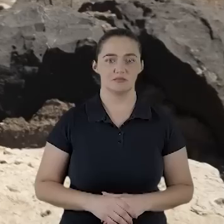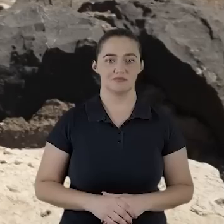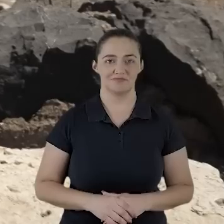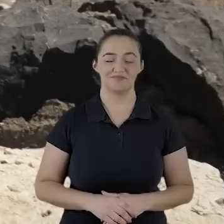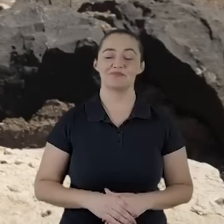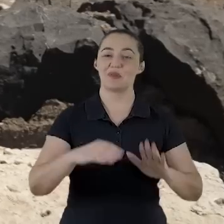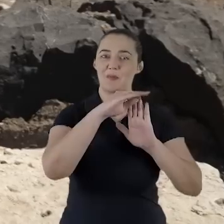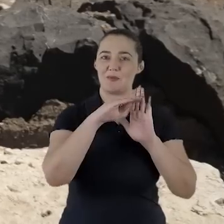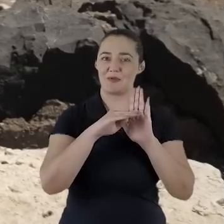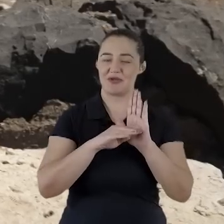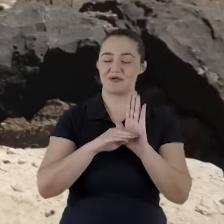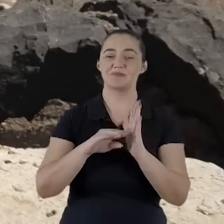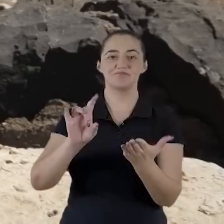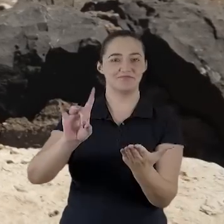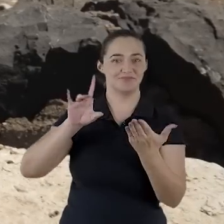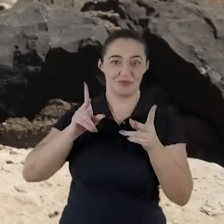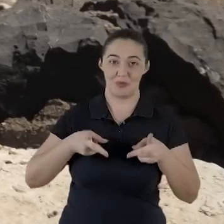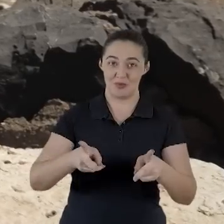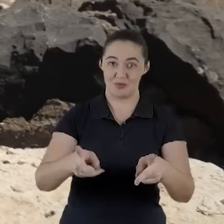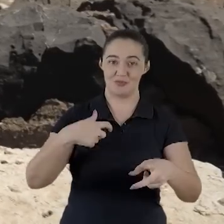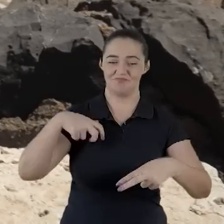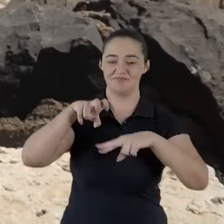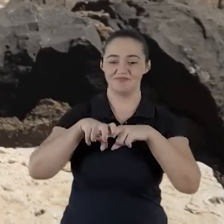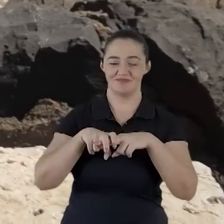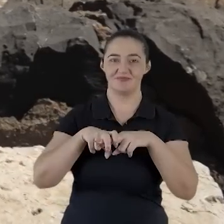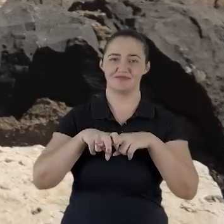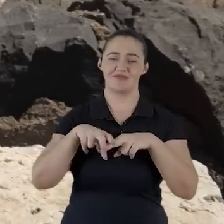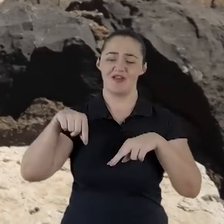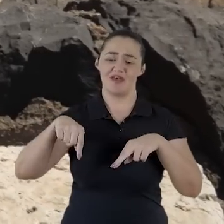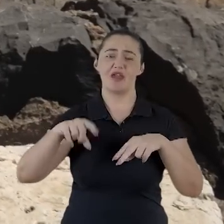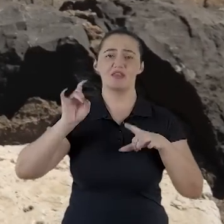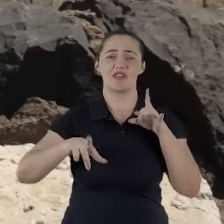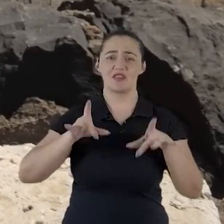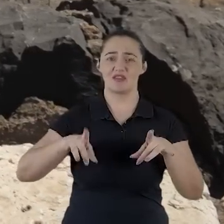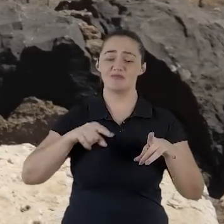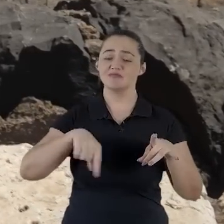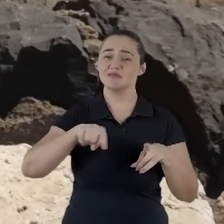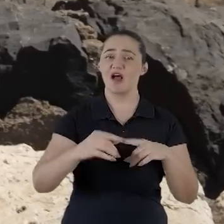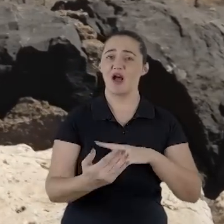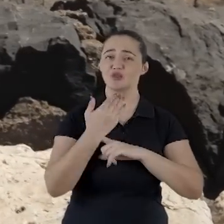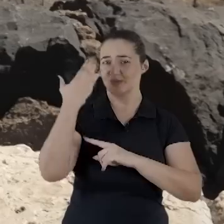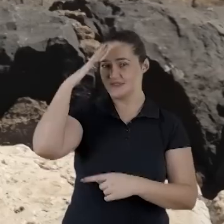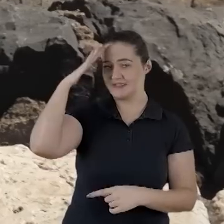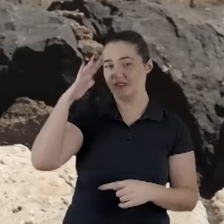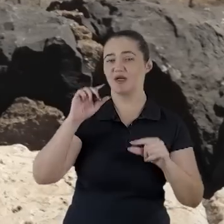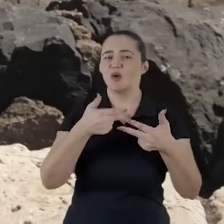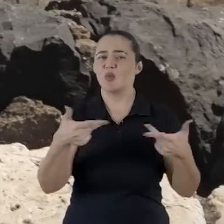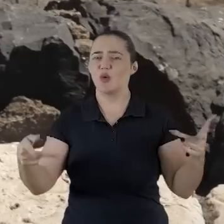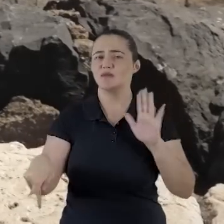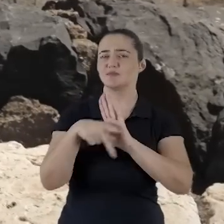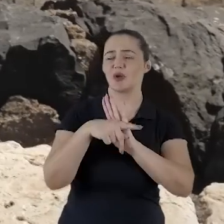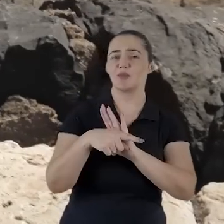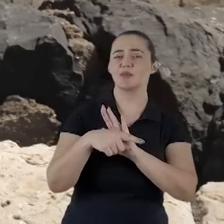De volta com o programa Evidências, sentado aqui sobre ruínas que nos ajudam a compreender muitas coisas do tempo da Bíblia,